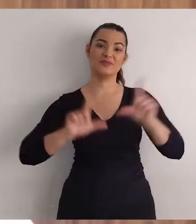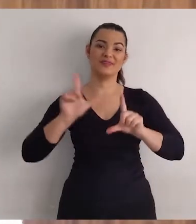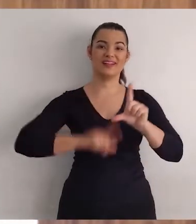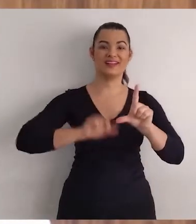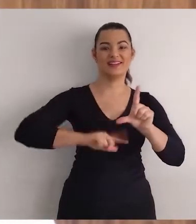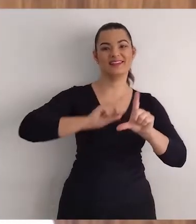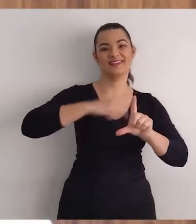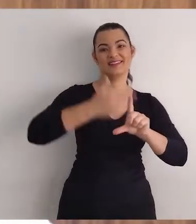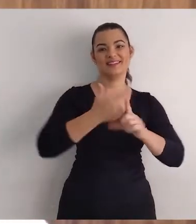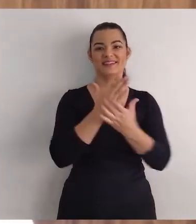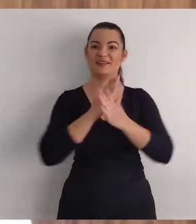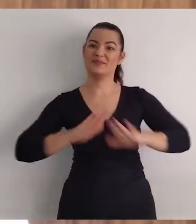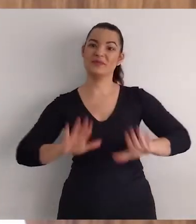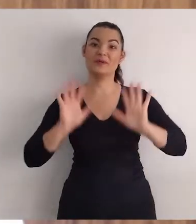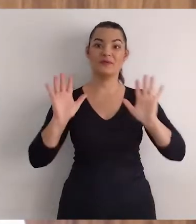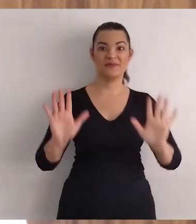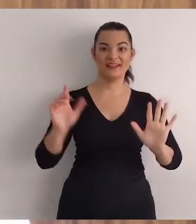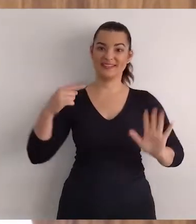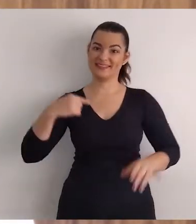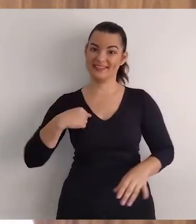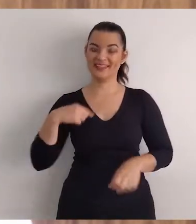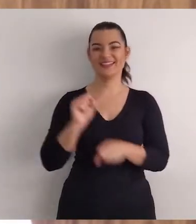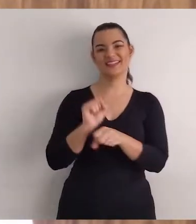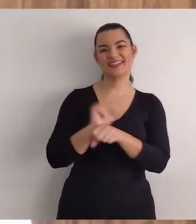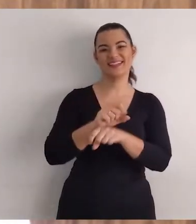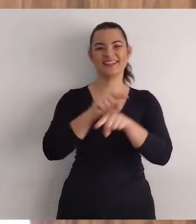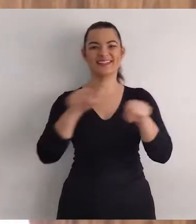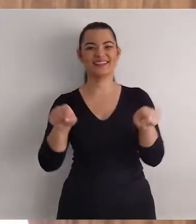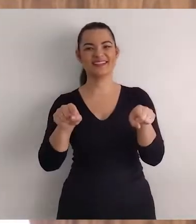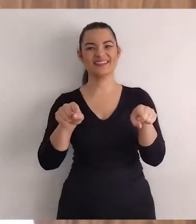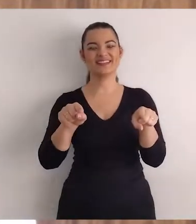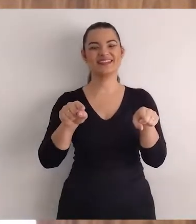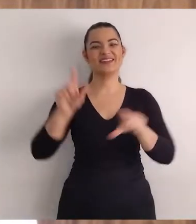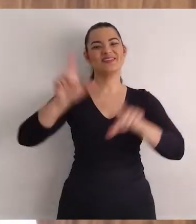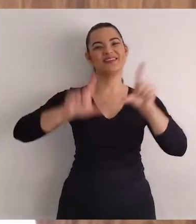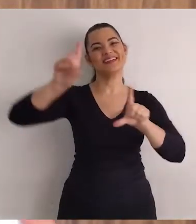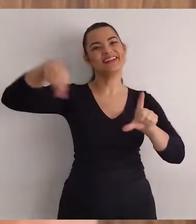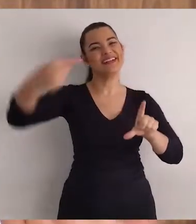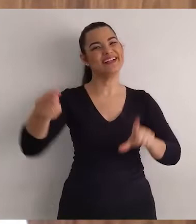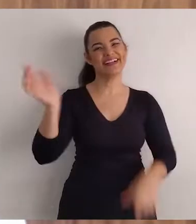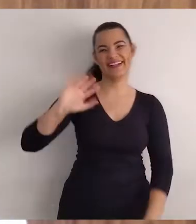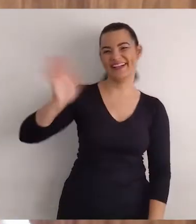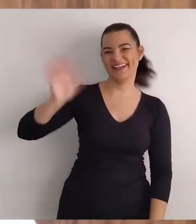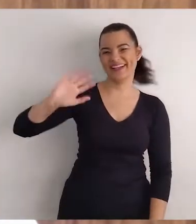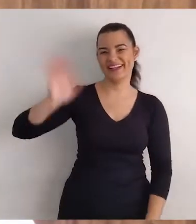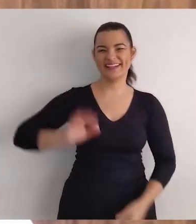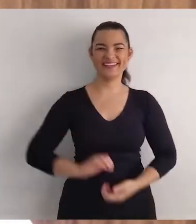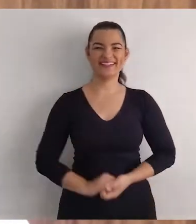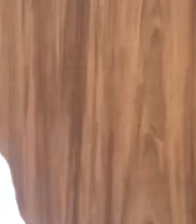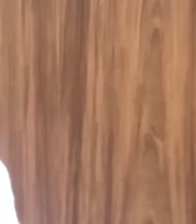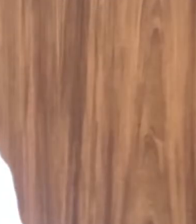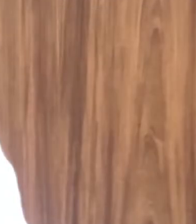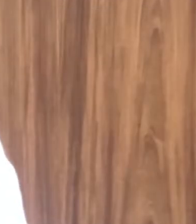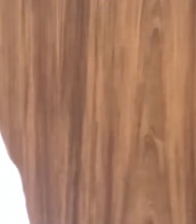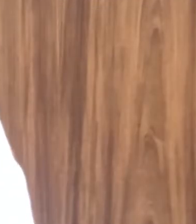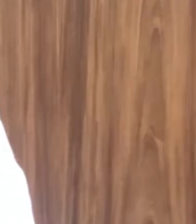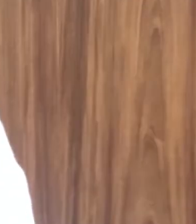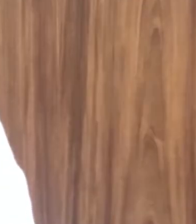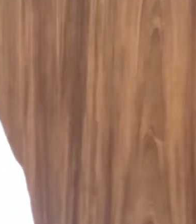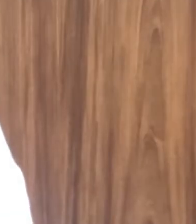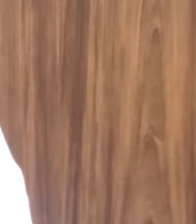O programa Além das Letras vai ficando por aqui, mas eu te espero no próximo programa. Tchau,